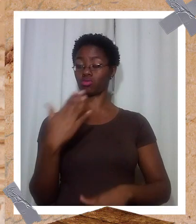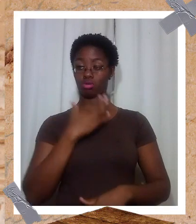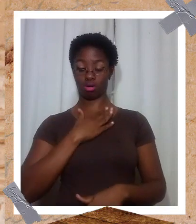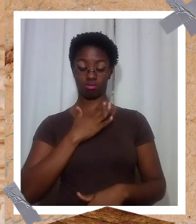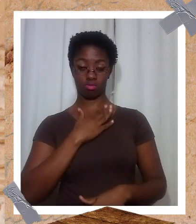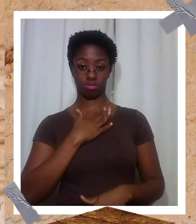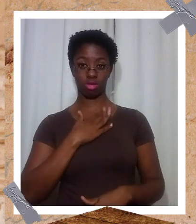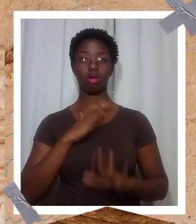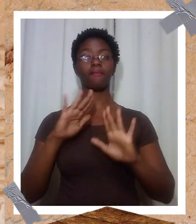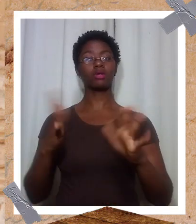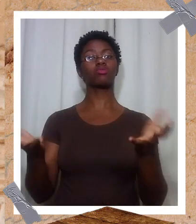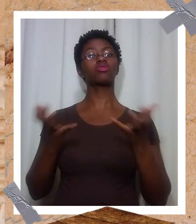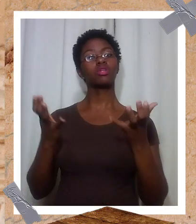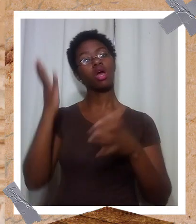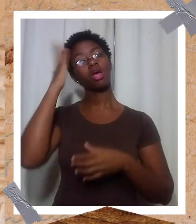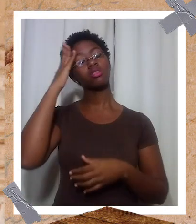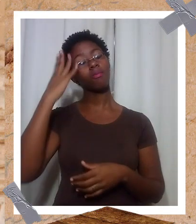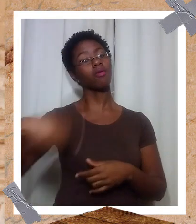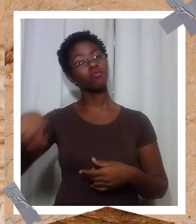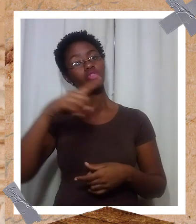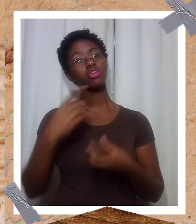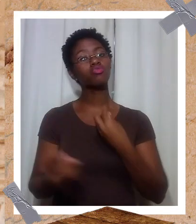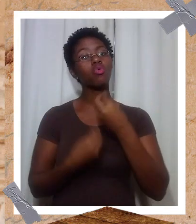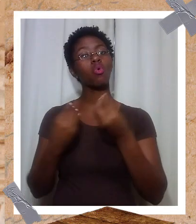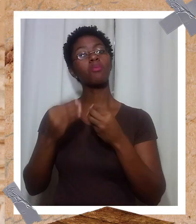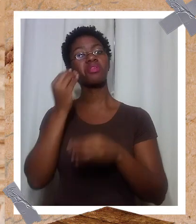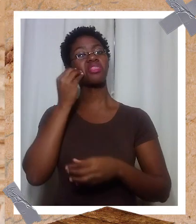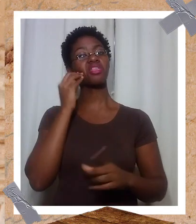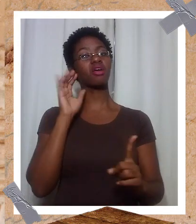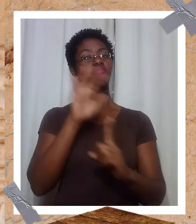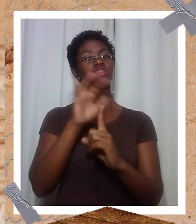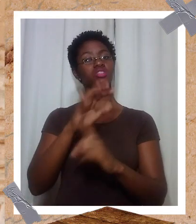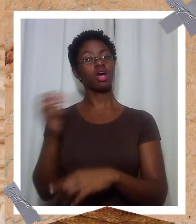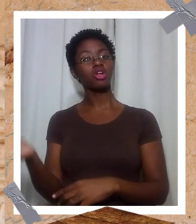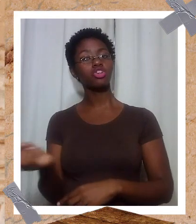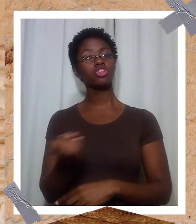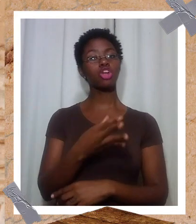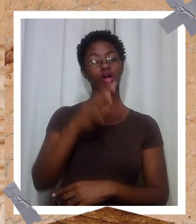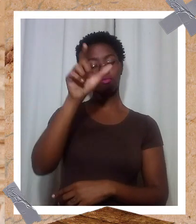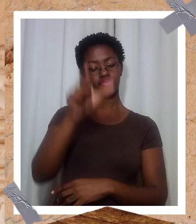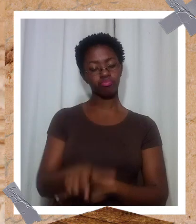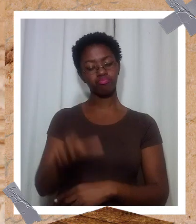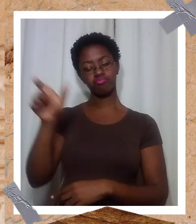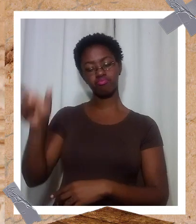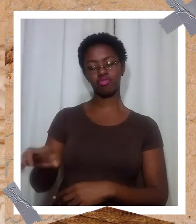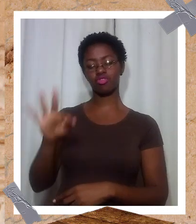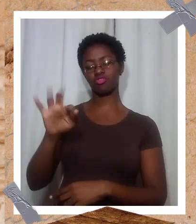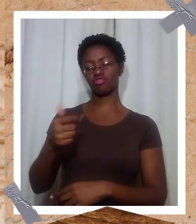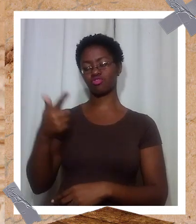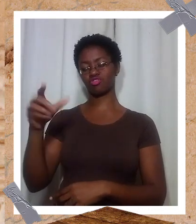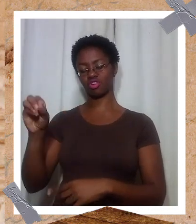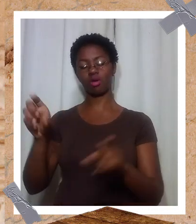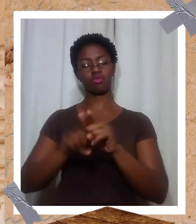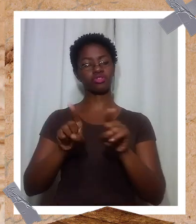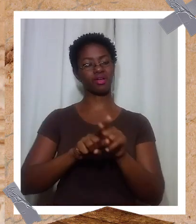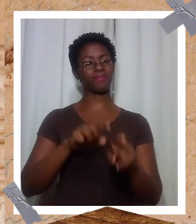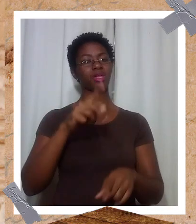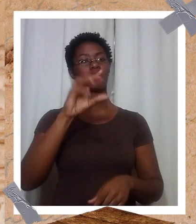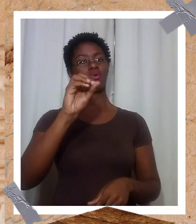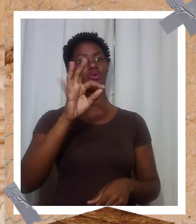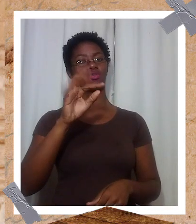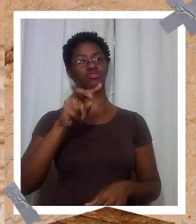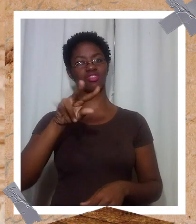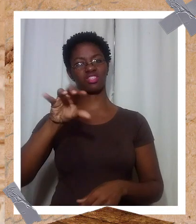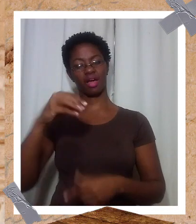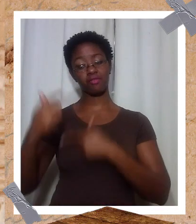que vocês pretendem inspirar novos Tiões e novos Otávios e novas Carolinas na próxima